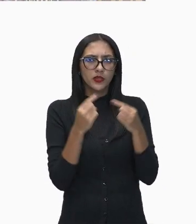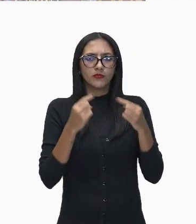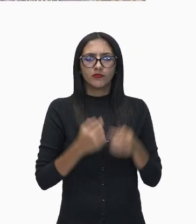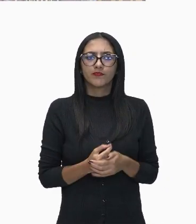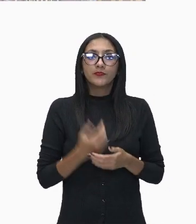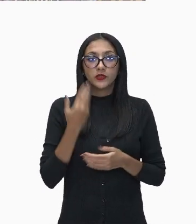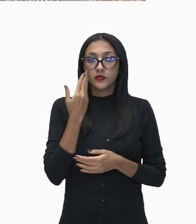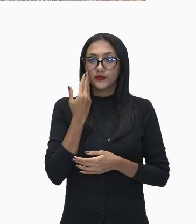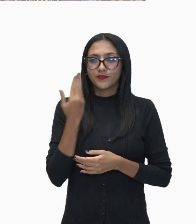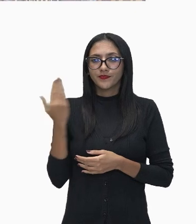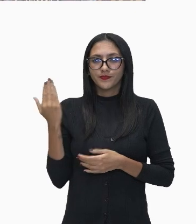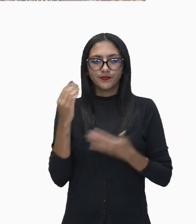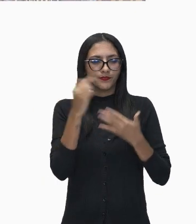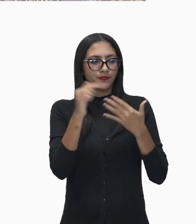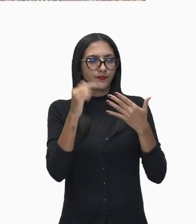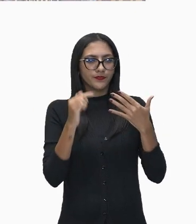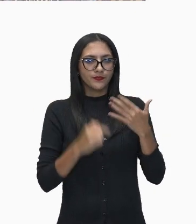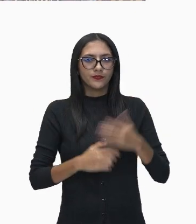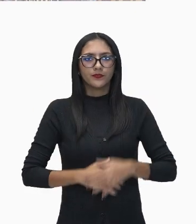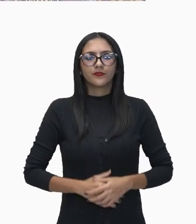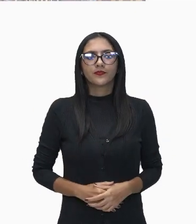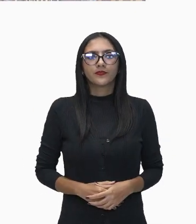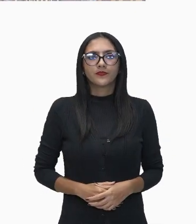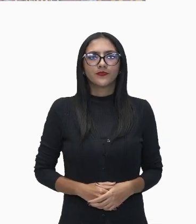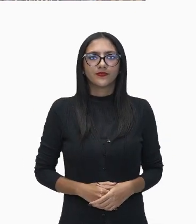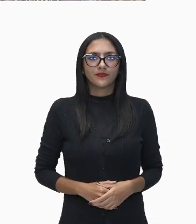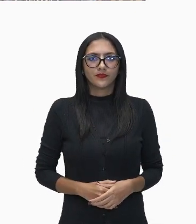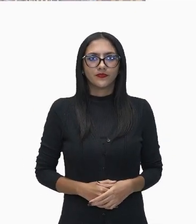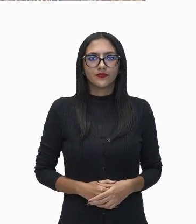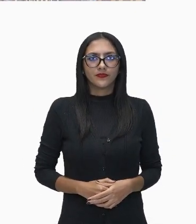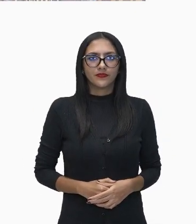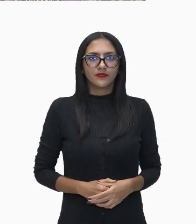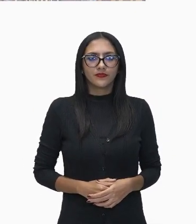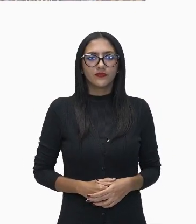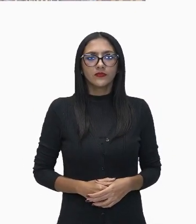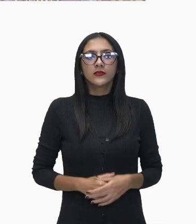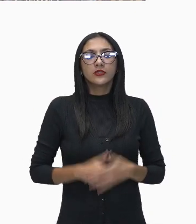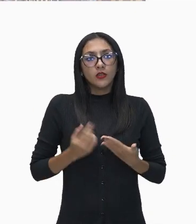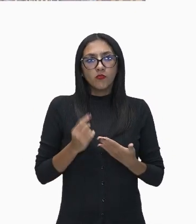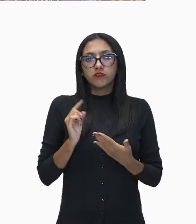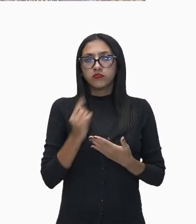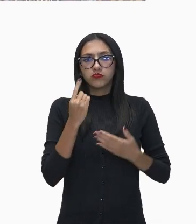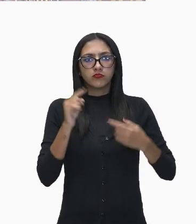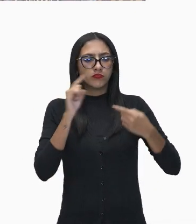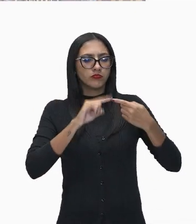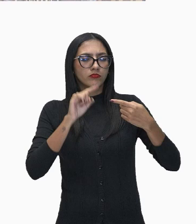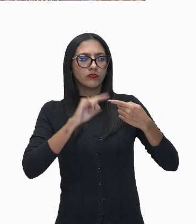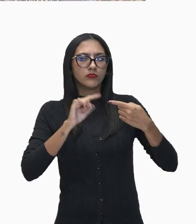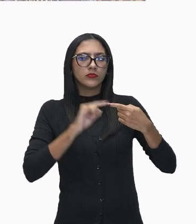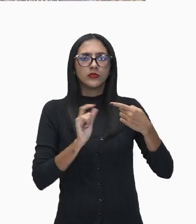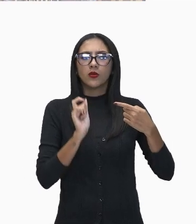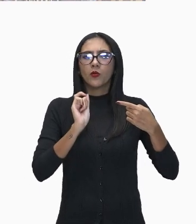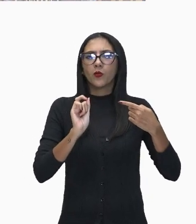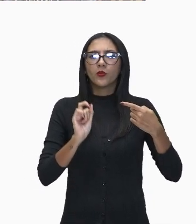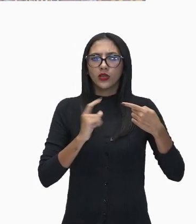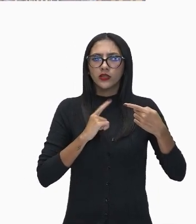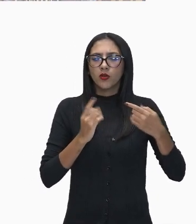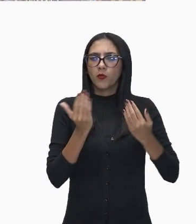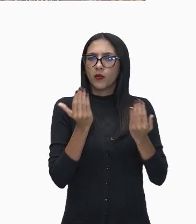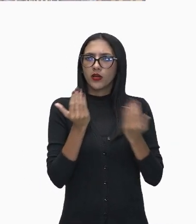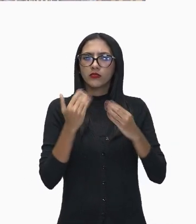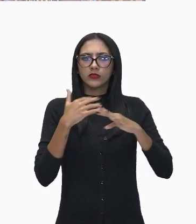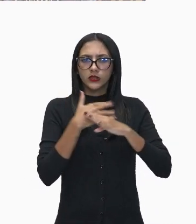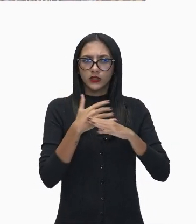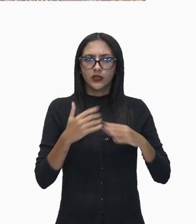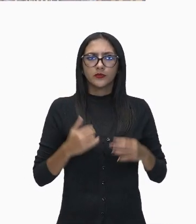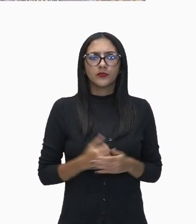nesses critérios aqui. Bom, um dos critérios principais da hierarquia urbana é,